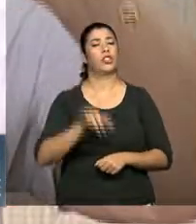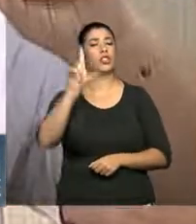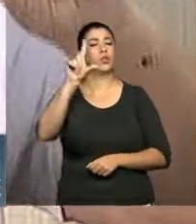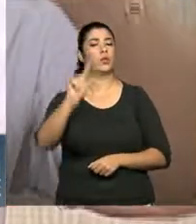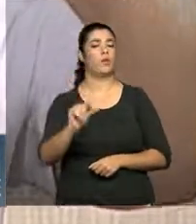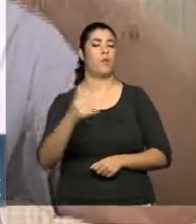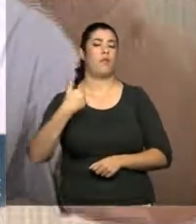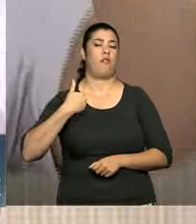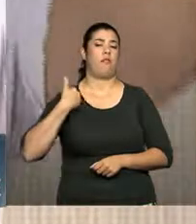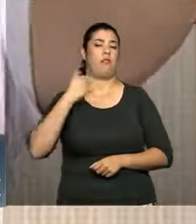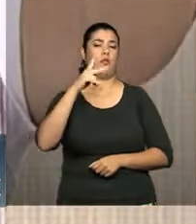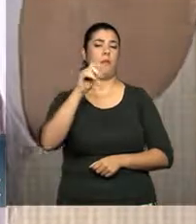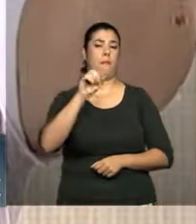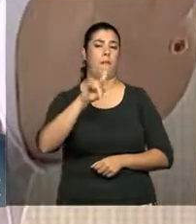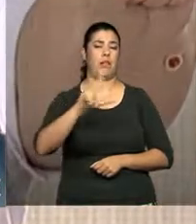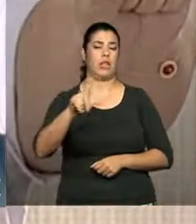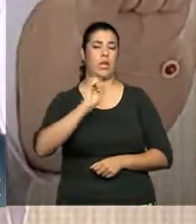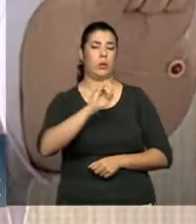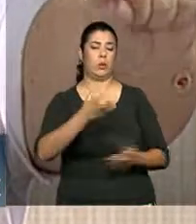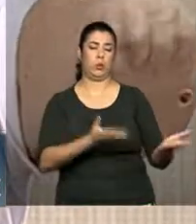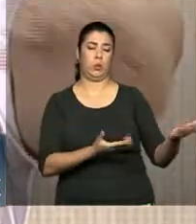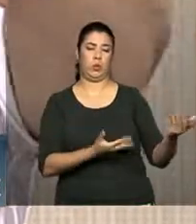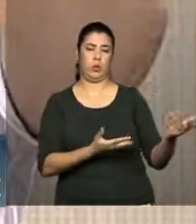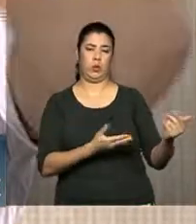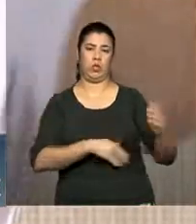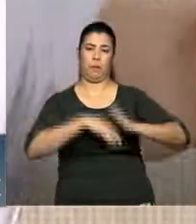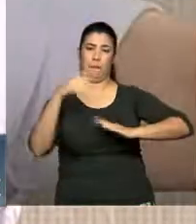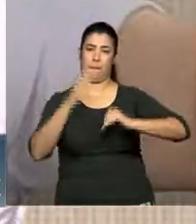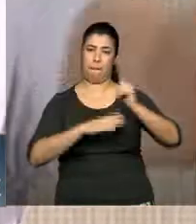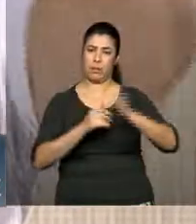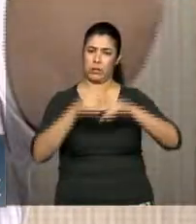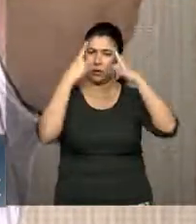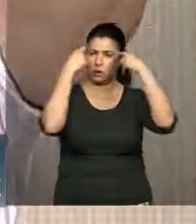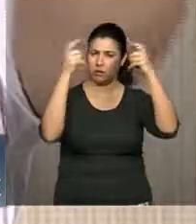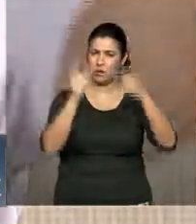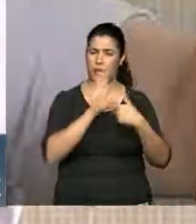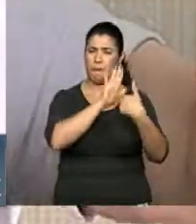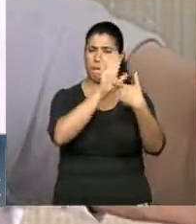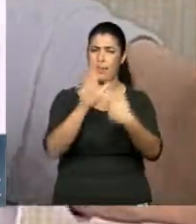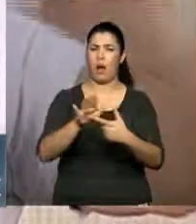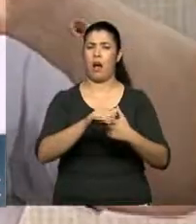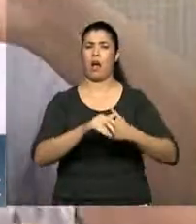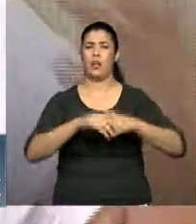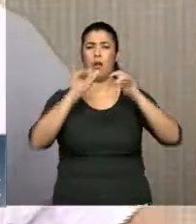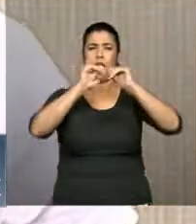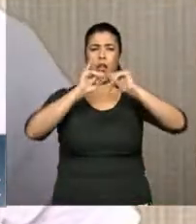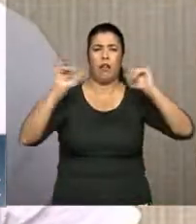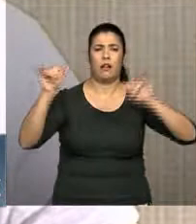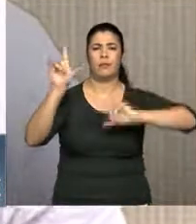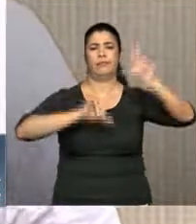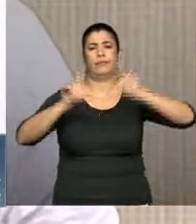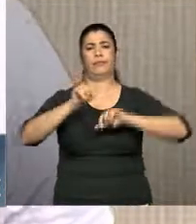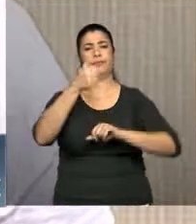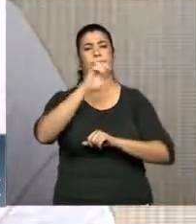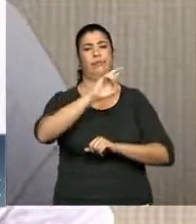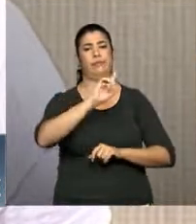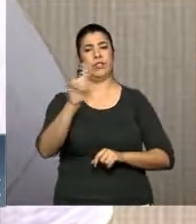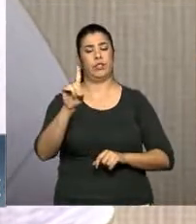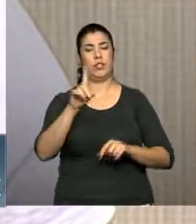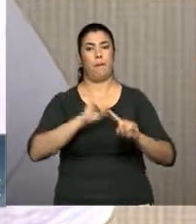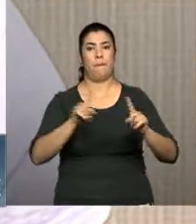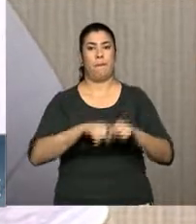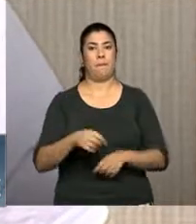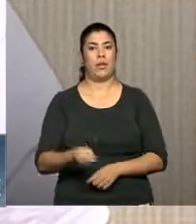adolescente comete algum tipo de violência aí vira manchete que é exibida na tv etc e tal agora os números